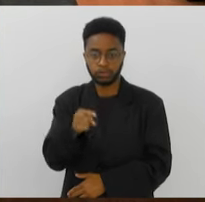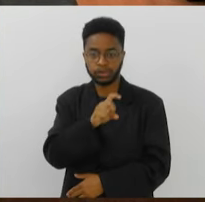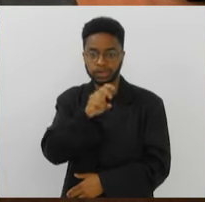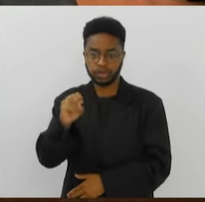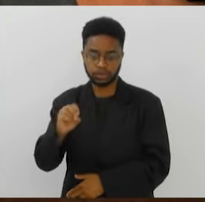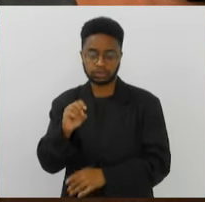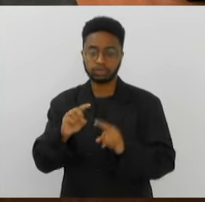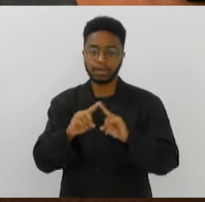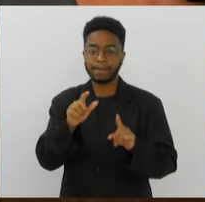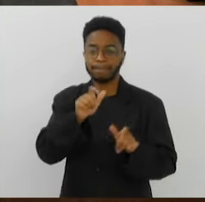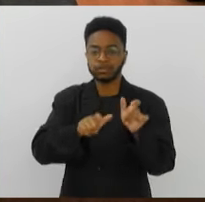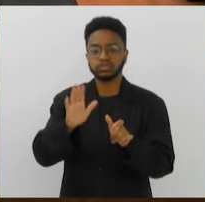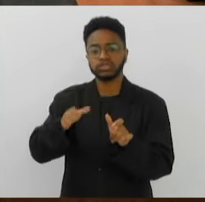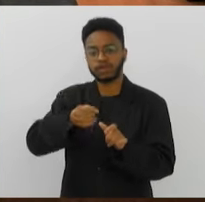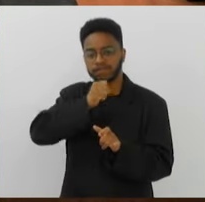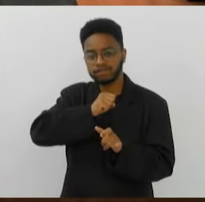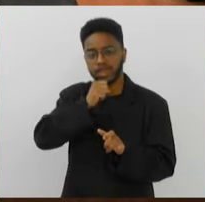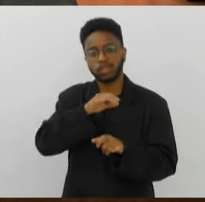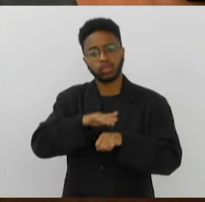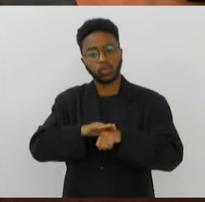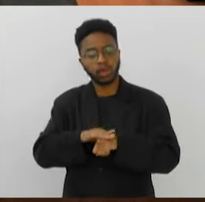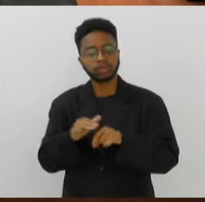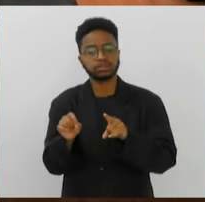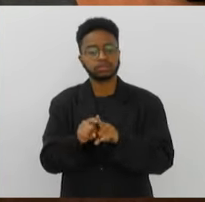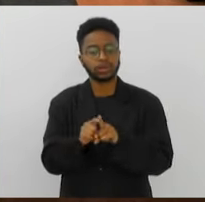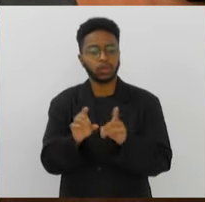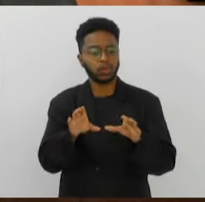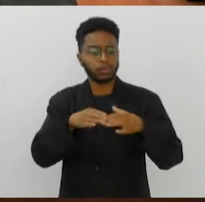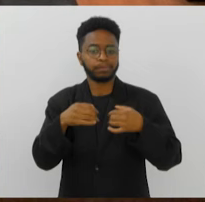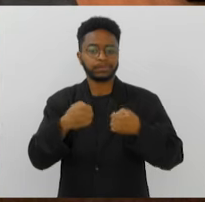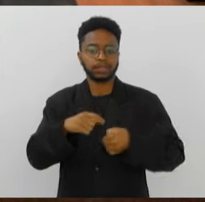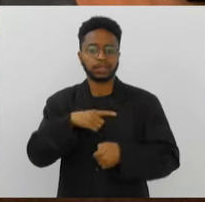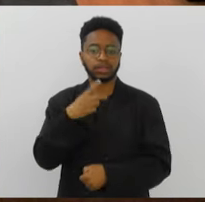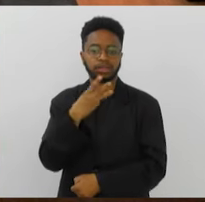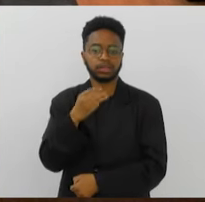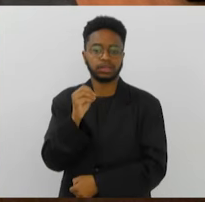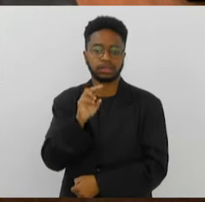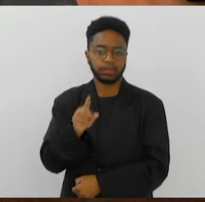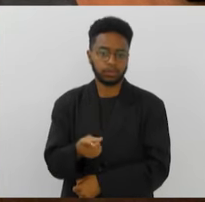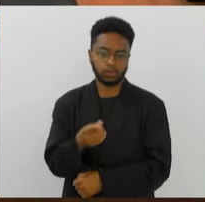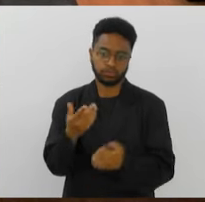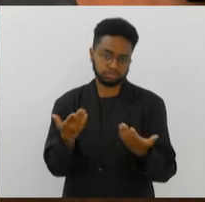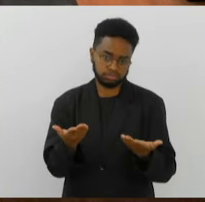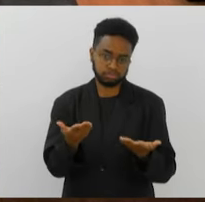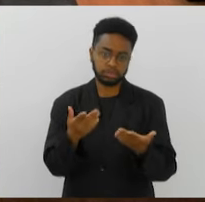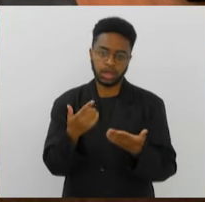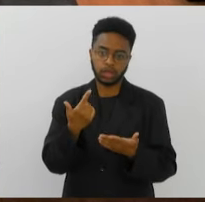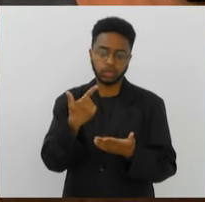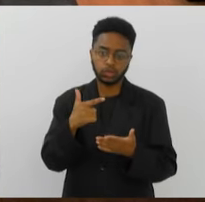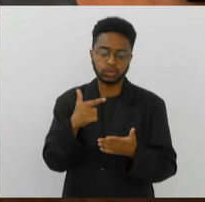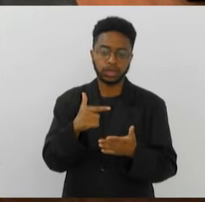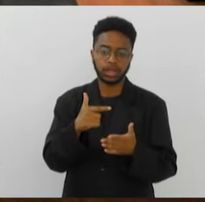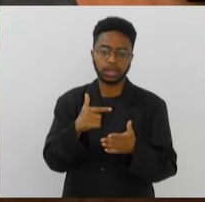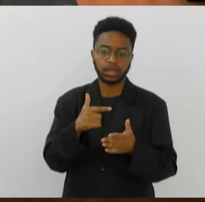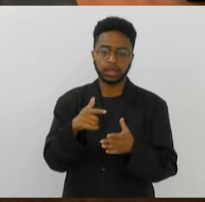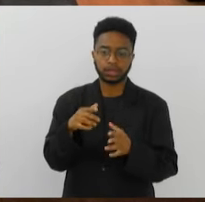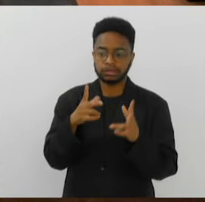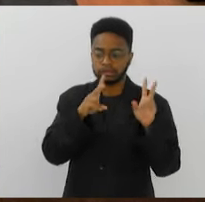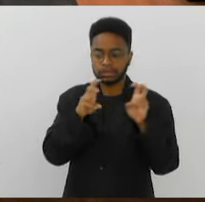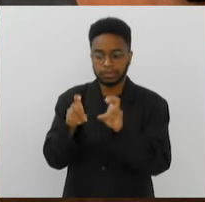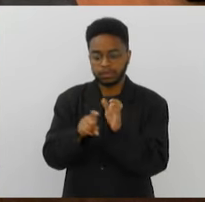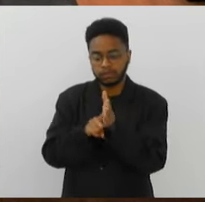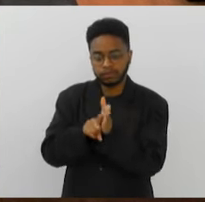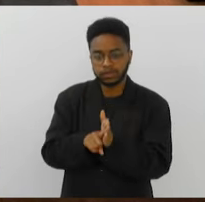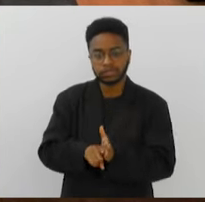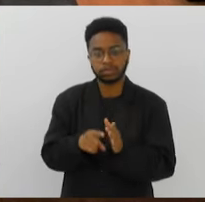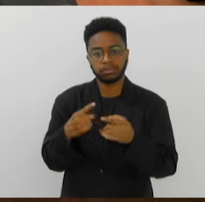o pessoal envelhecido, o pessoal doente, numa corporação que tinha que ter 30 mil. Entendeu? Aí você não tem o seu crime investigado, você não sabe.